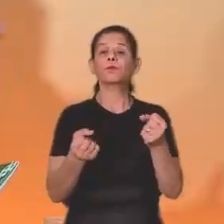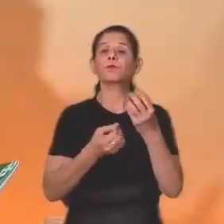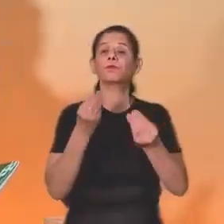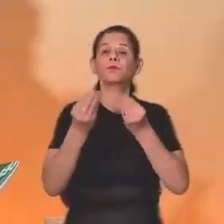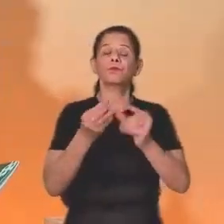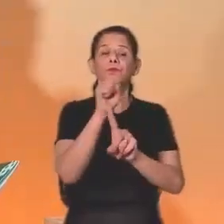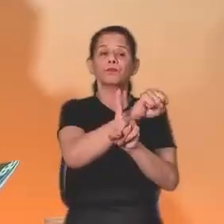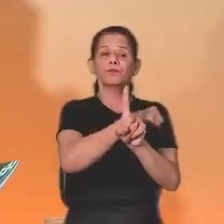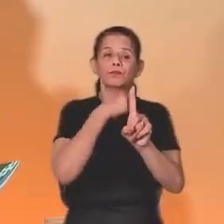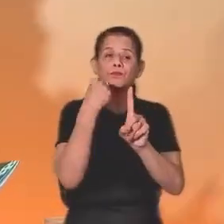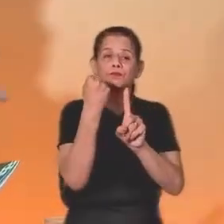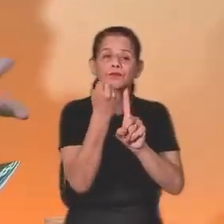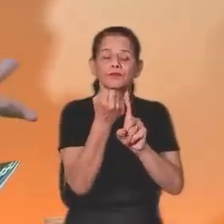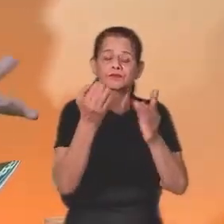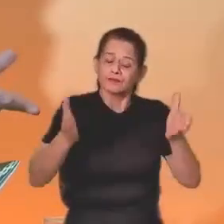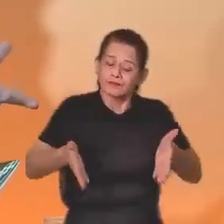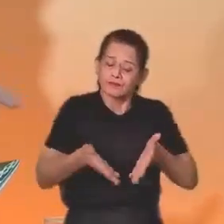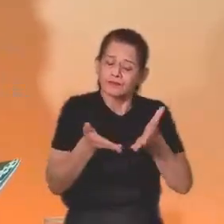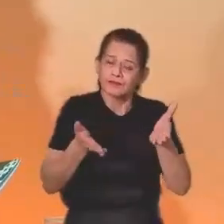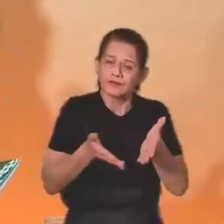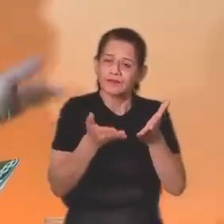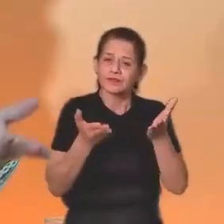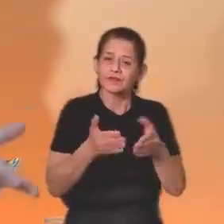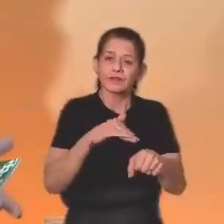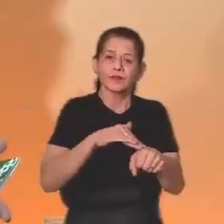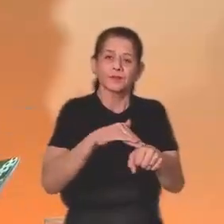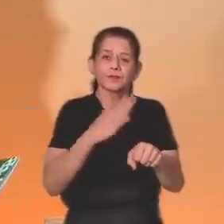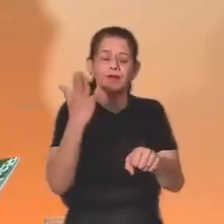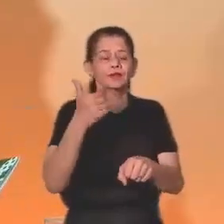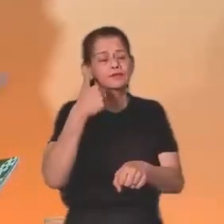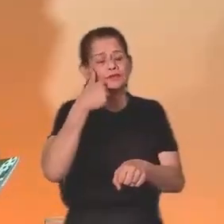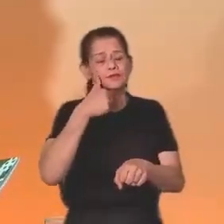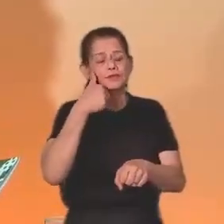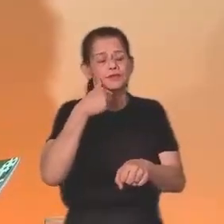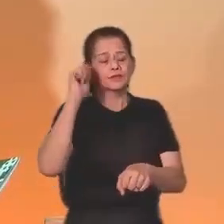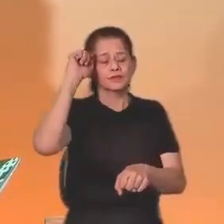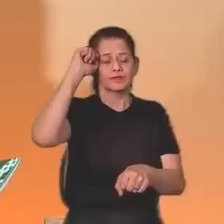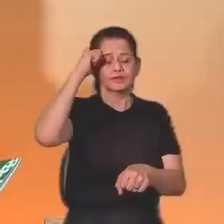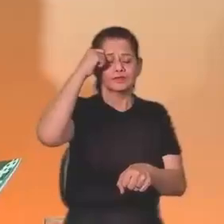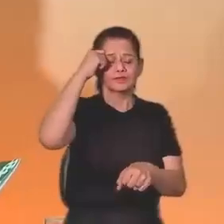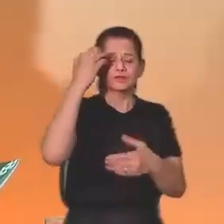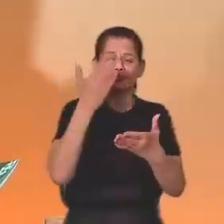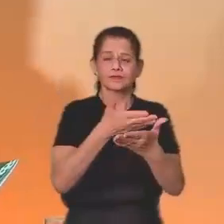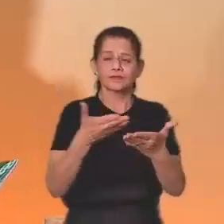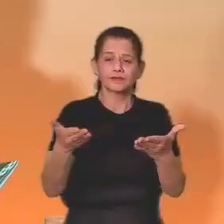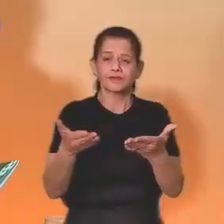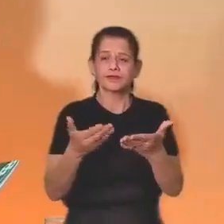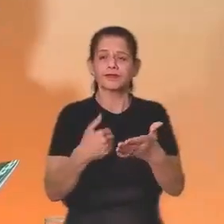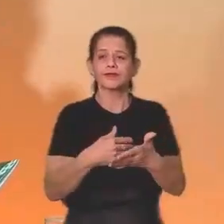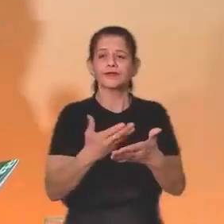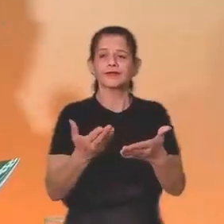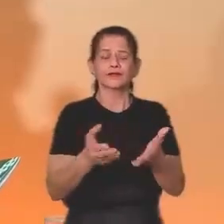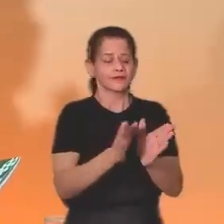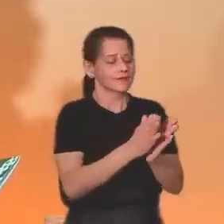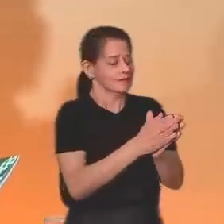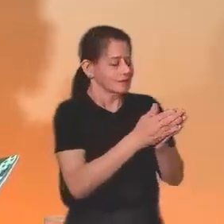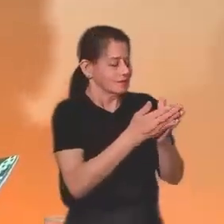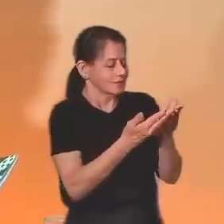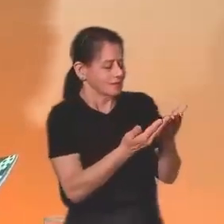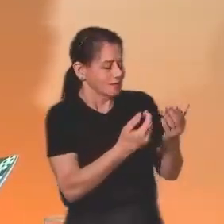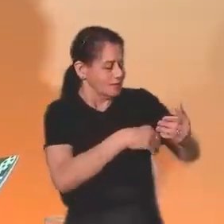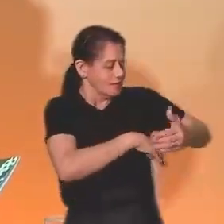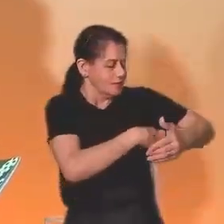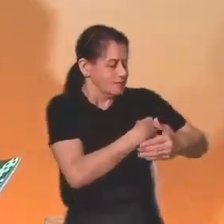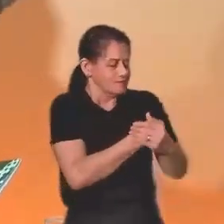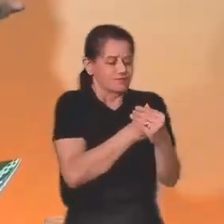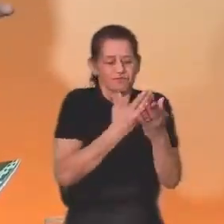pudesse fazer para incentivar que mais mulheres negras tirem seus caderninhos debaixo do